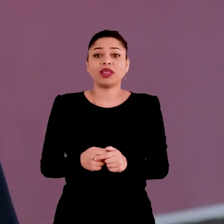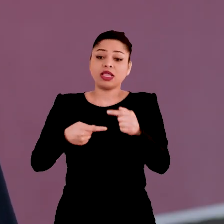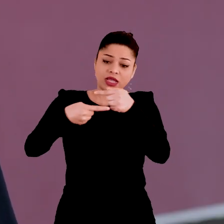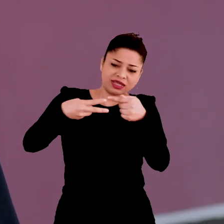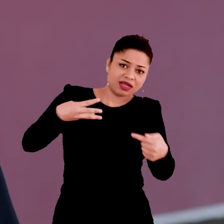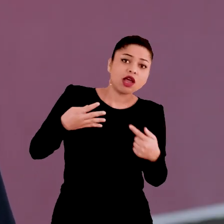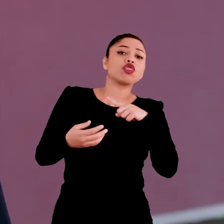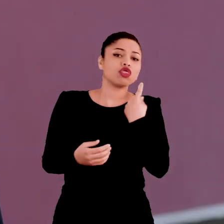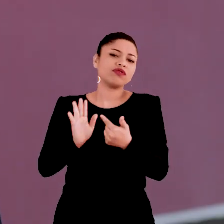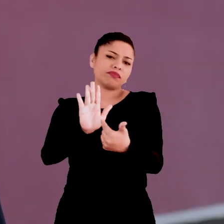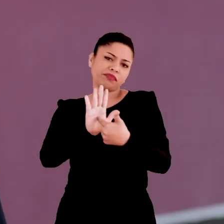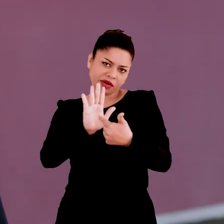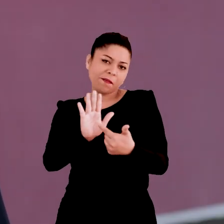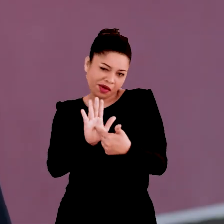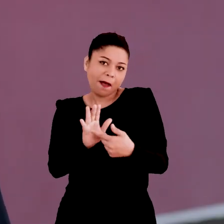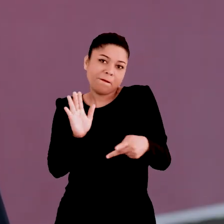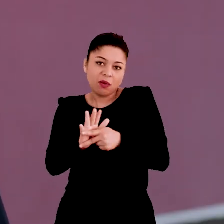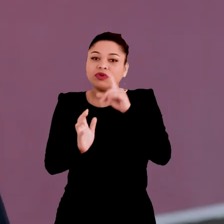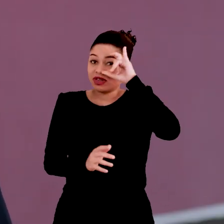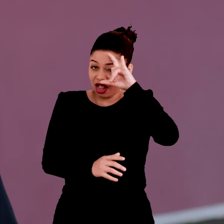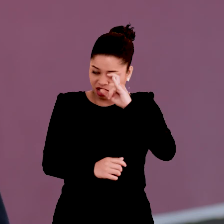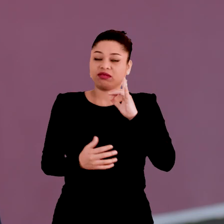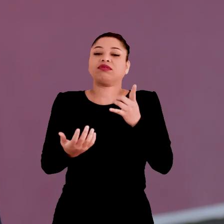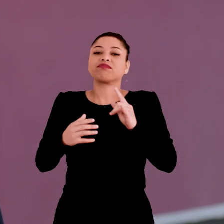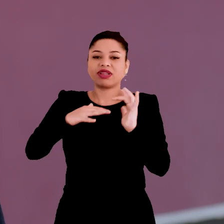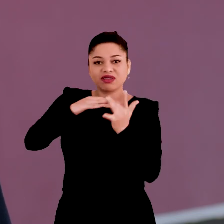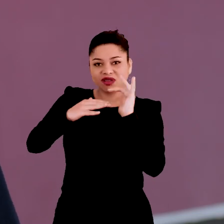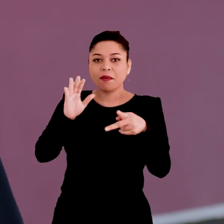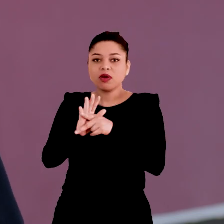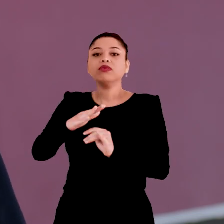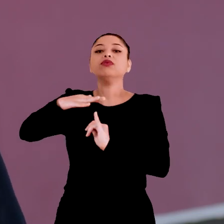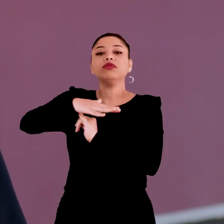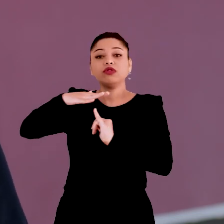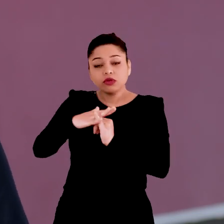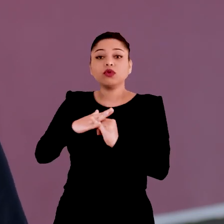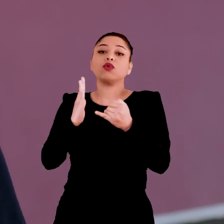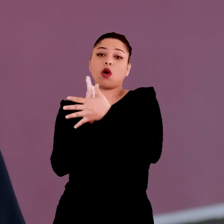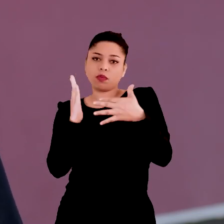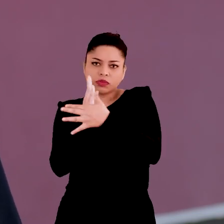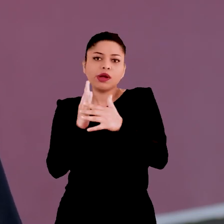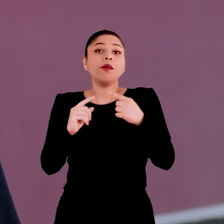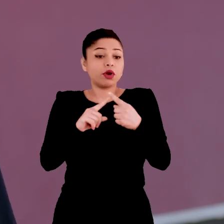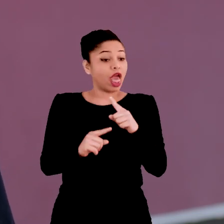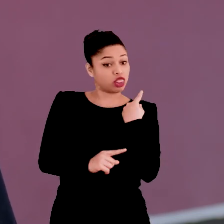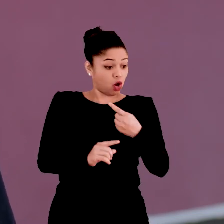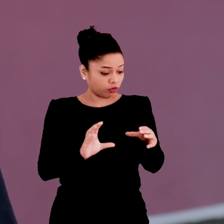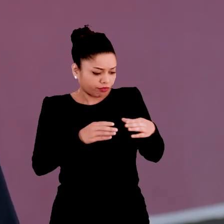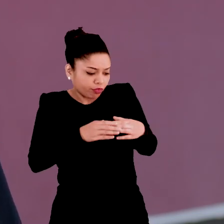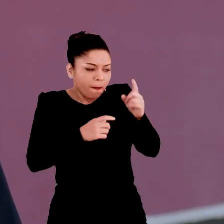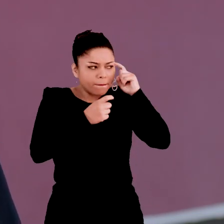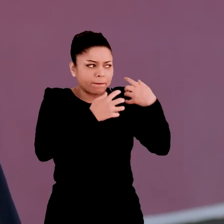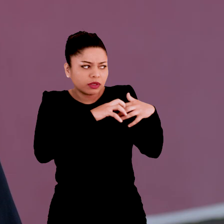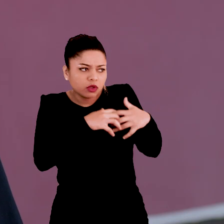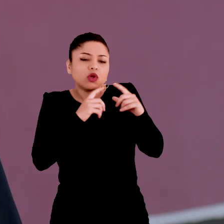lançar aqui nas redes sociais do Instituto Tomiotaki uma série de atividades e ações que temos pensado de maneira a promover uma reflexão